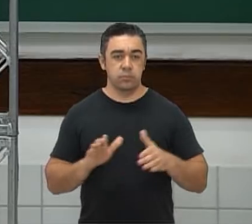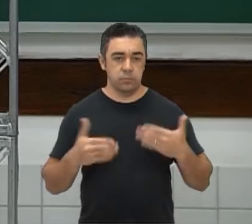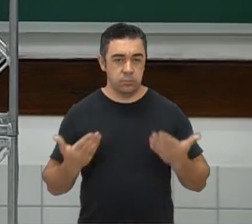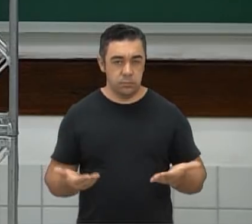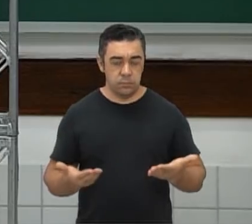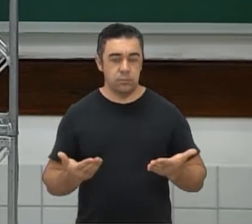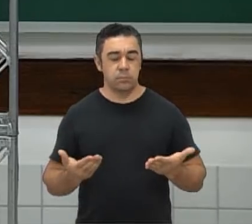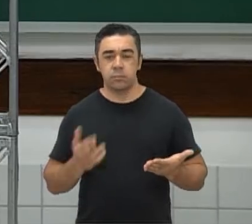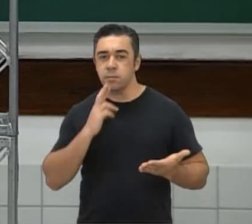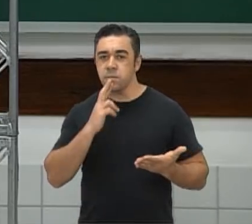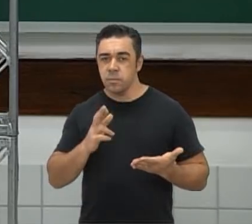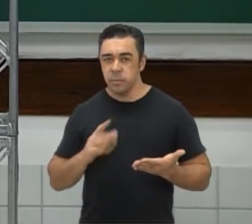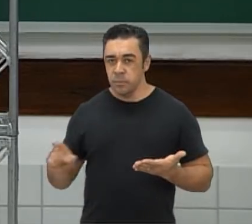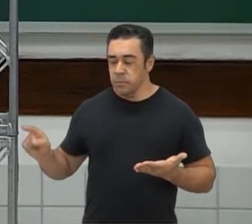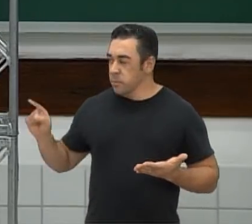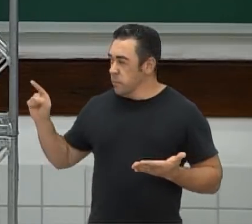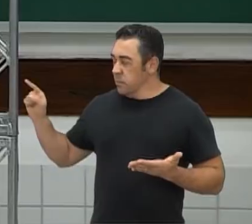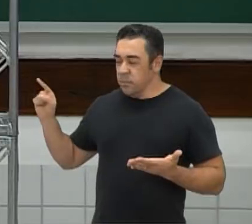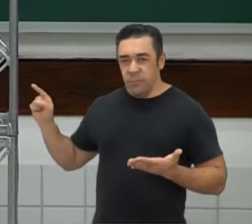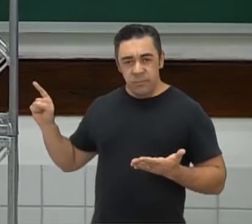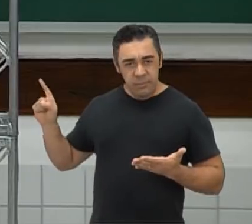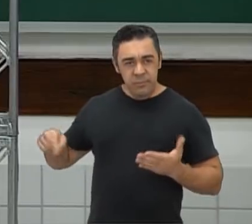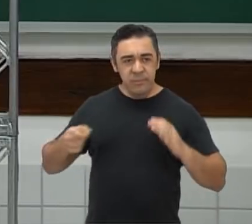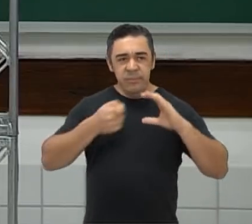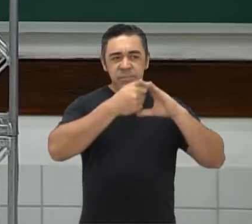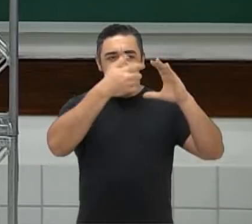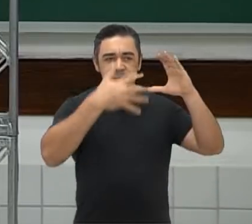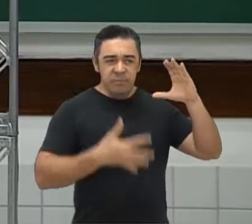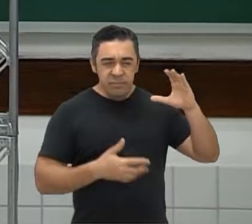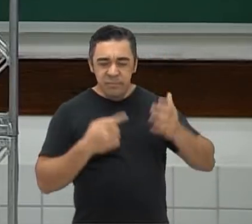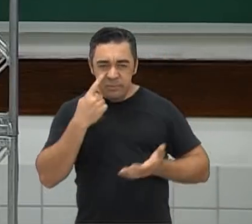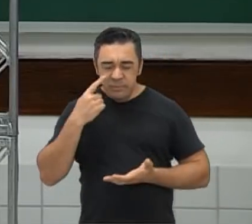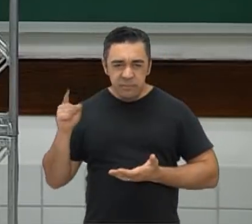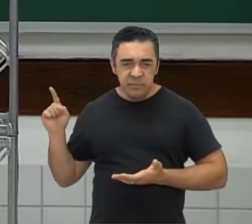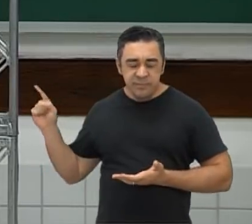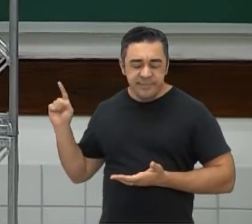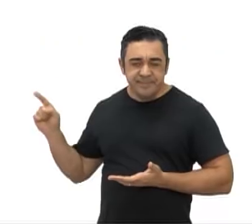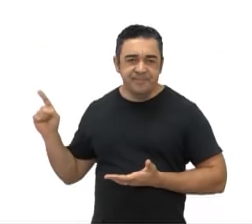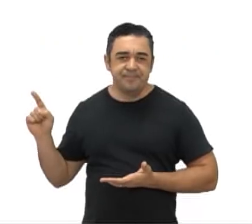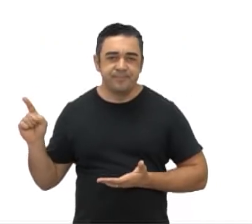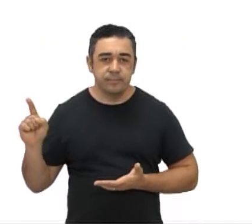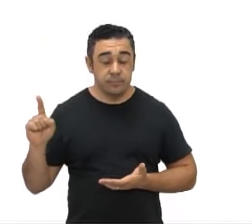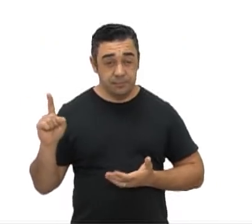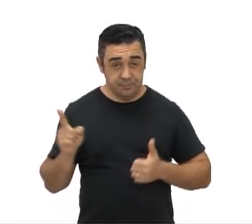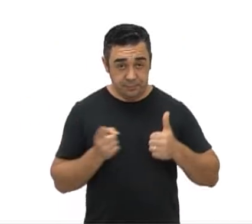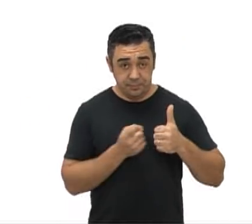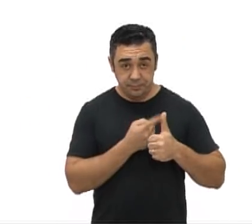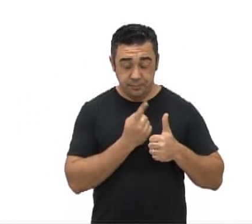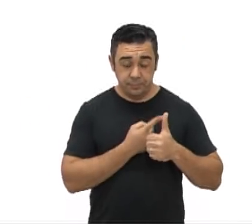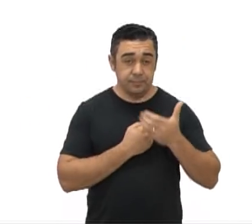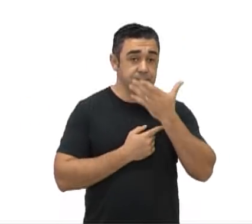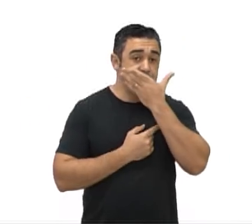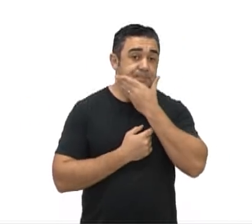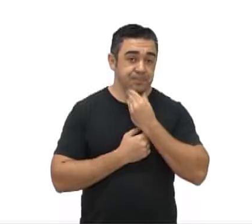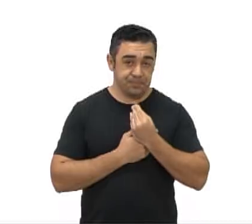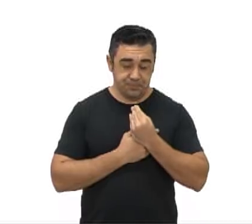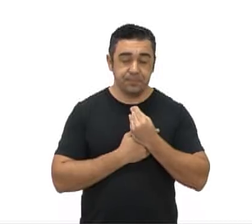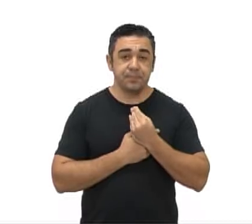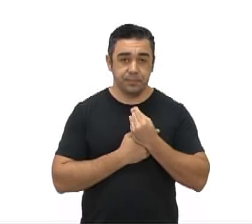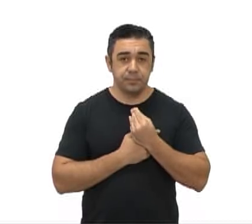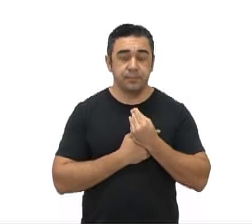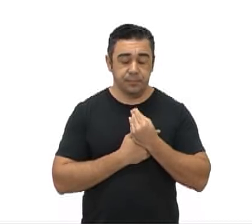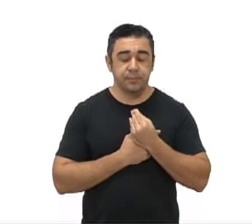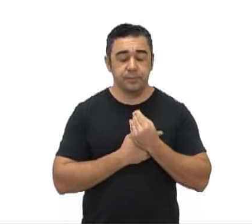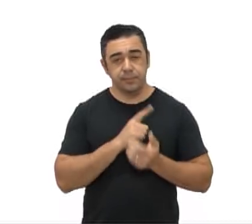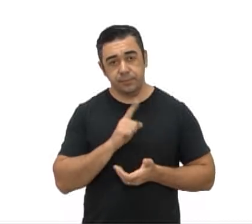Então, pessoal, como que vocês fizeram aí a classificação dos gêneros, né? Então, observem lá, para o gênero masculino, né? Vocês podem